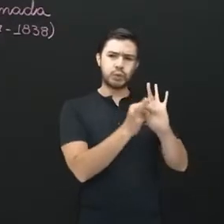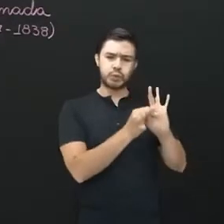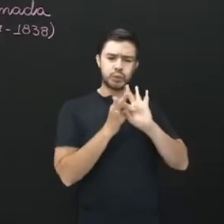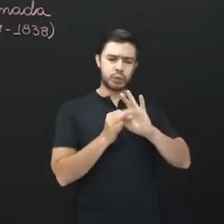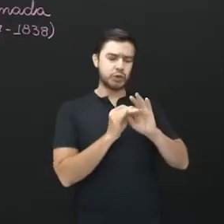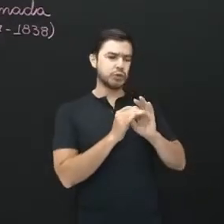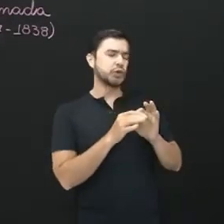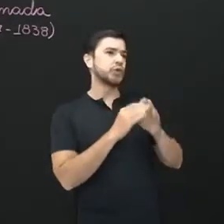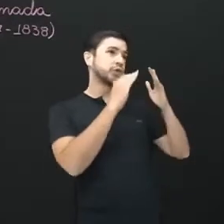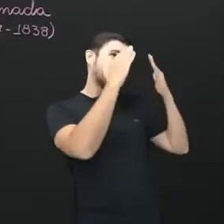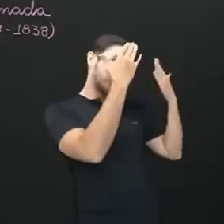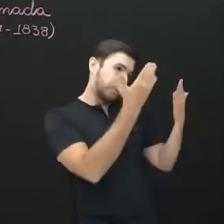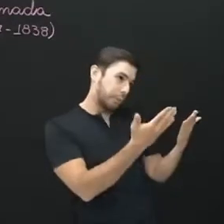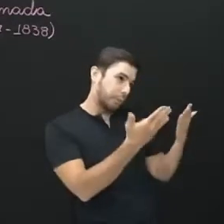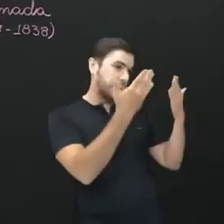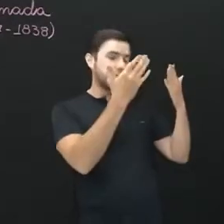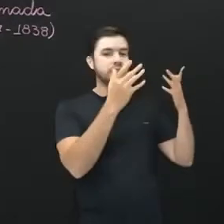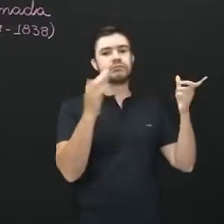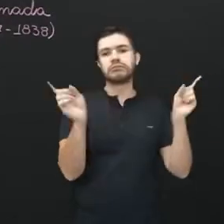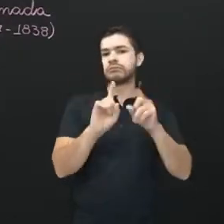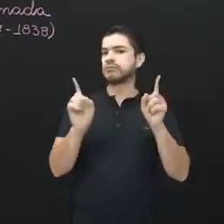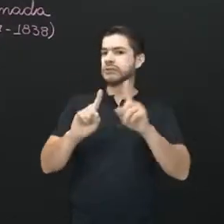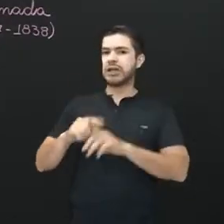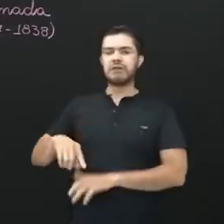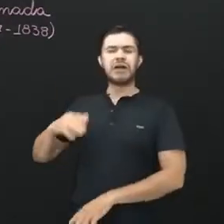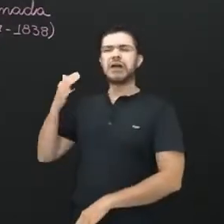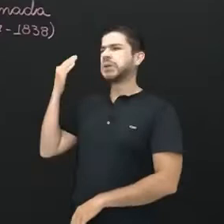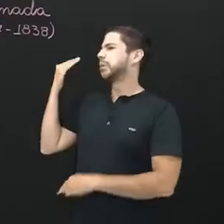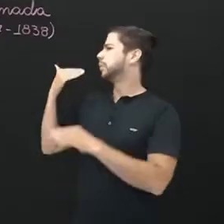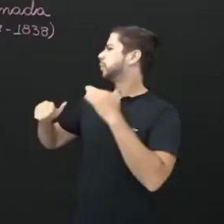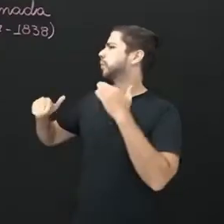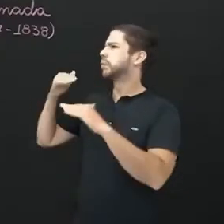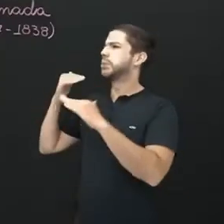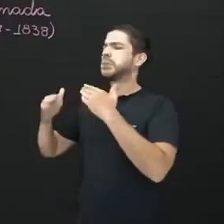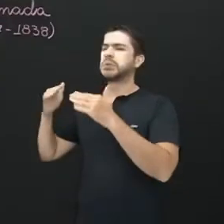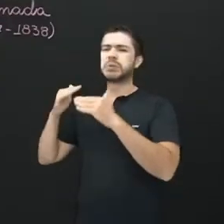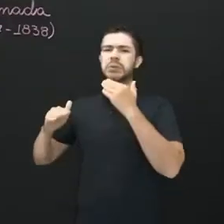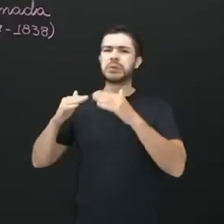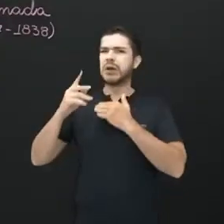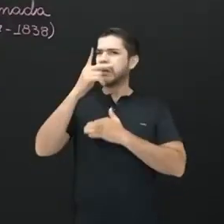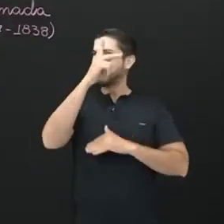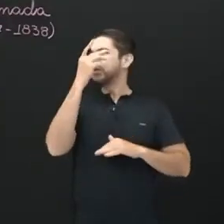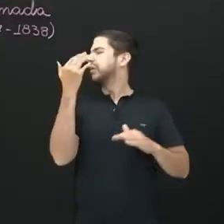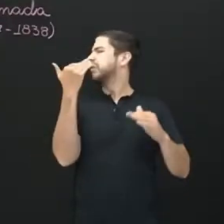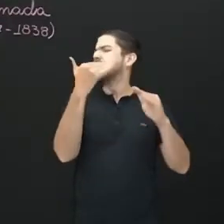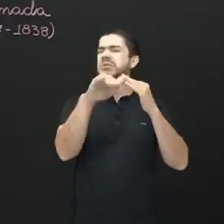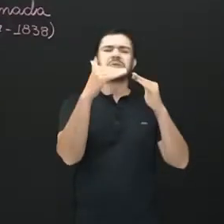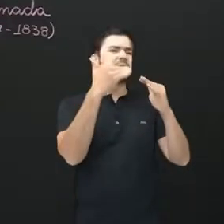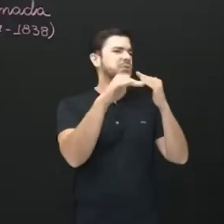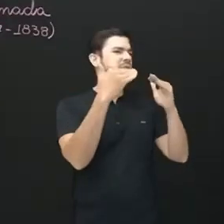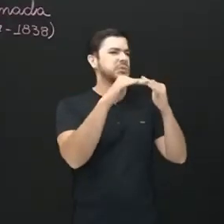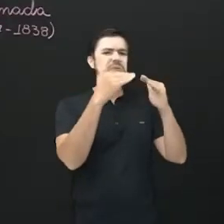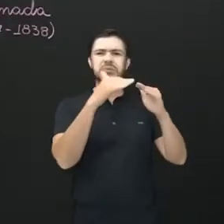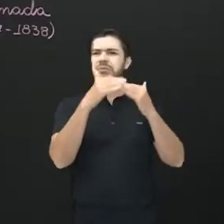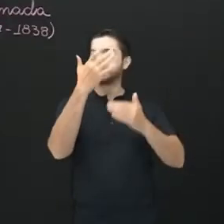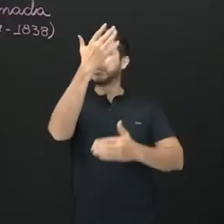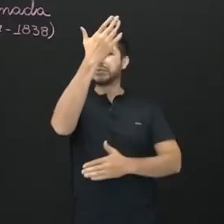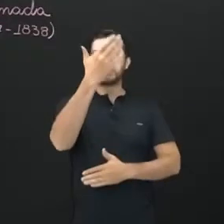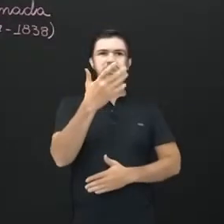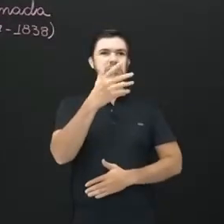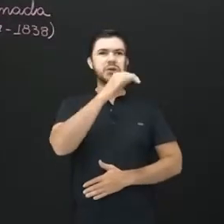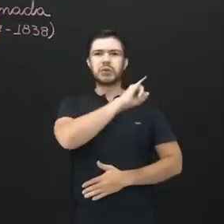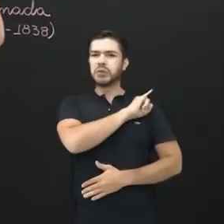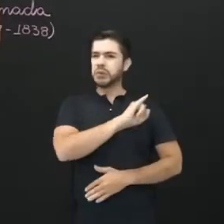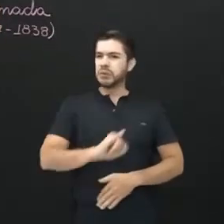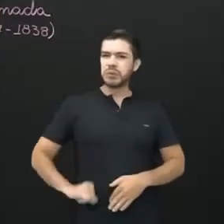Pedro I. Houve muitas contestações, ou seja, muita gente indo contra a figura do imperador. Vamos ver isso mais